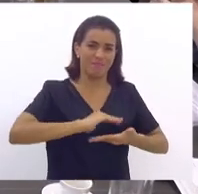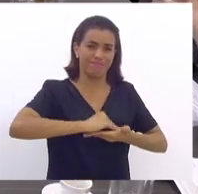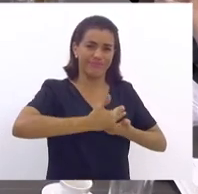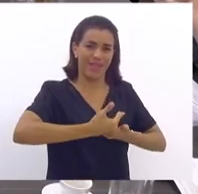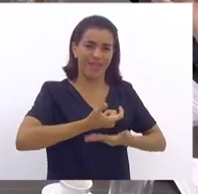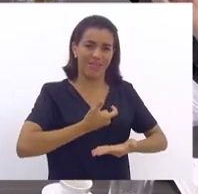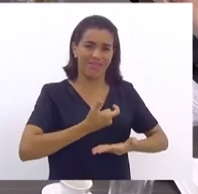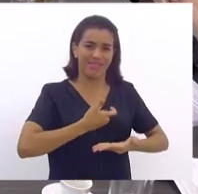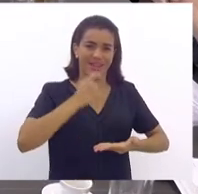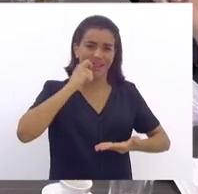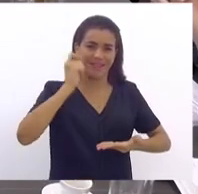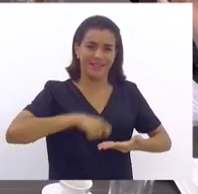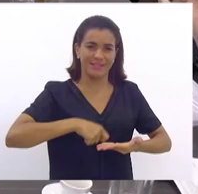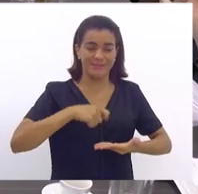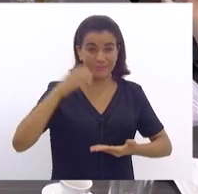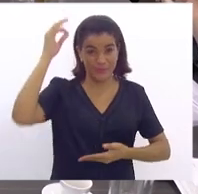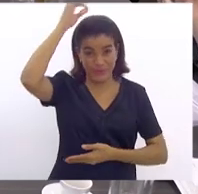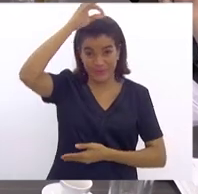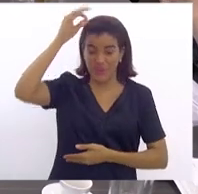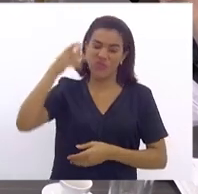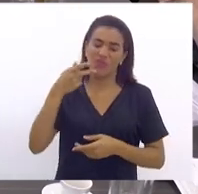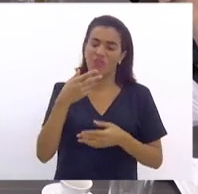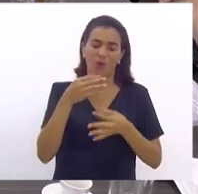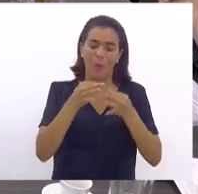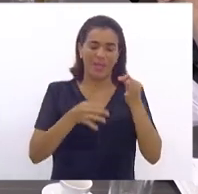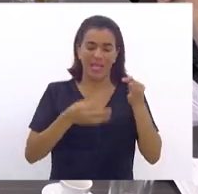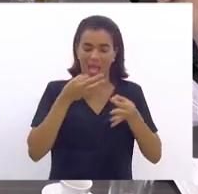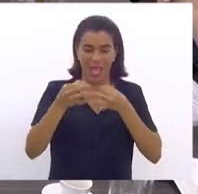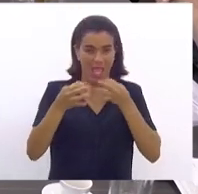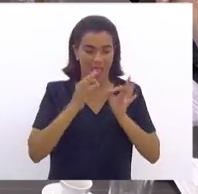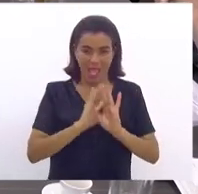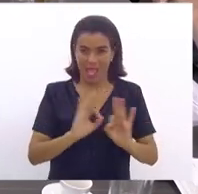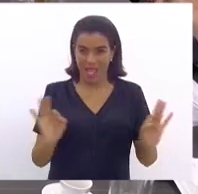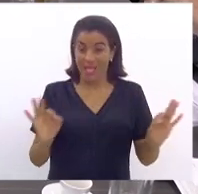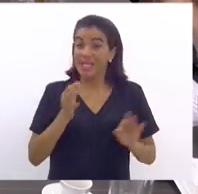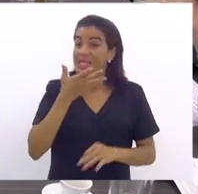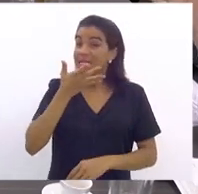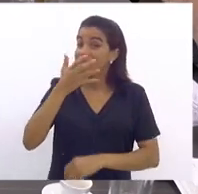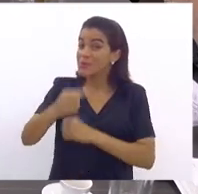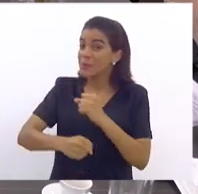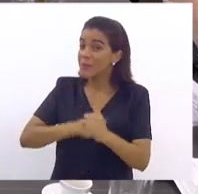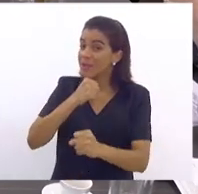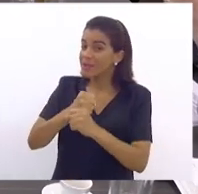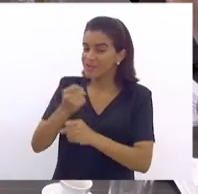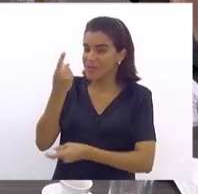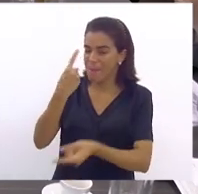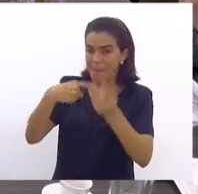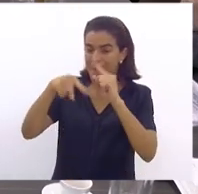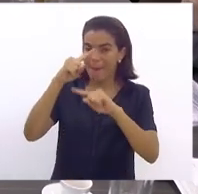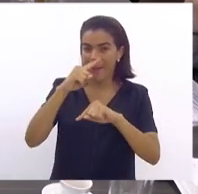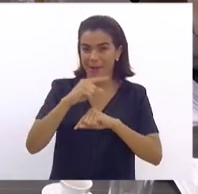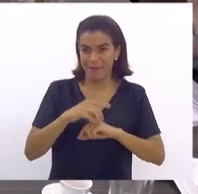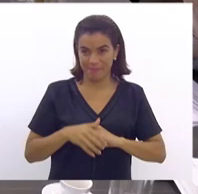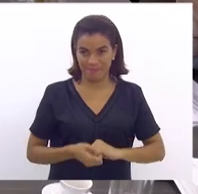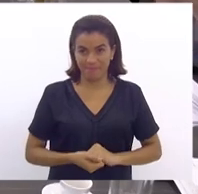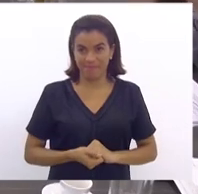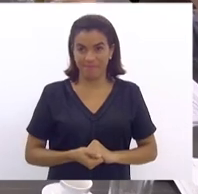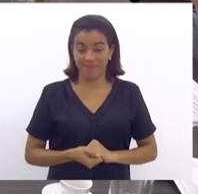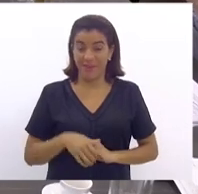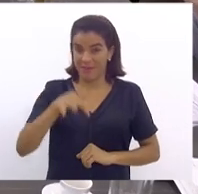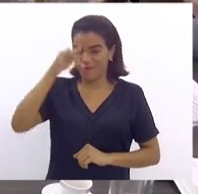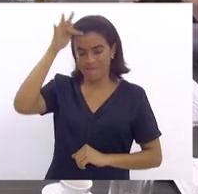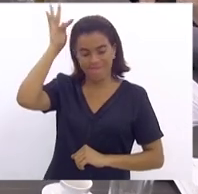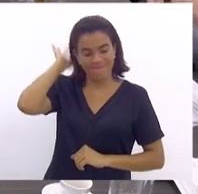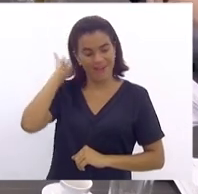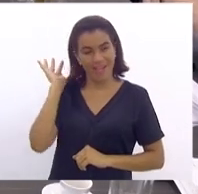Santo. Nem vou comentar, sem comentar. Em dezembro do ano que vem, Vossa Excelência corrige isso, deputado Fred. Aliás, deputado Fred